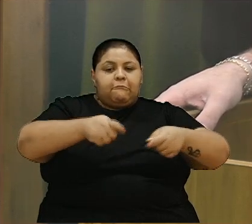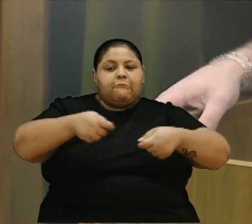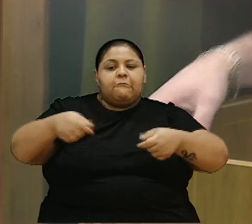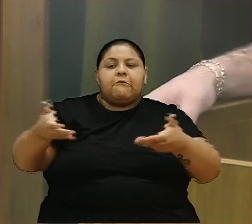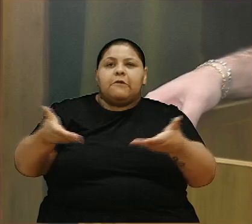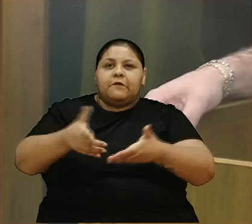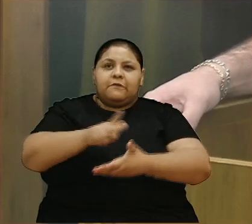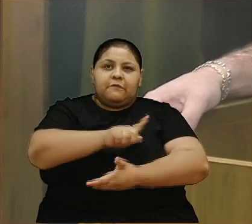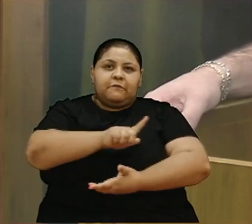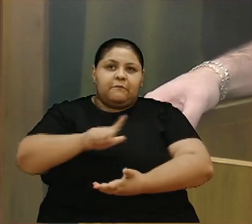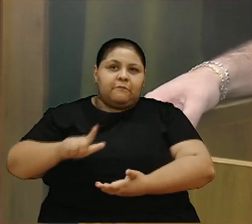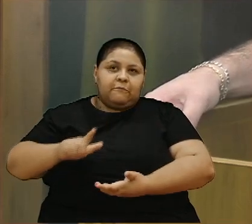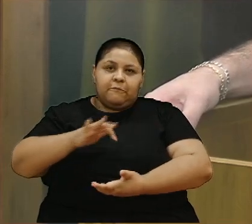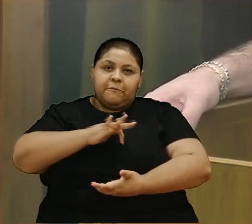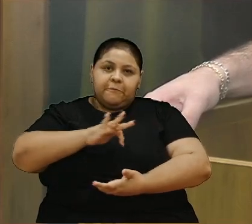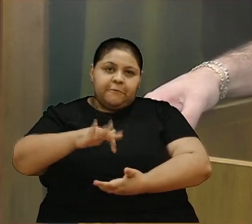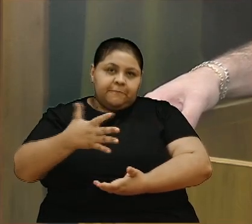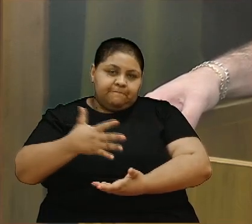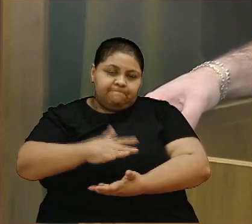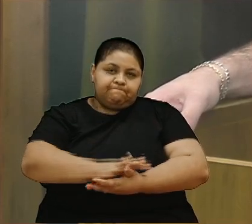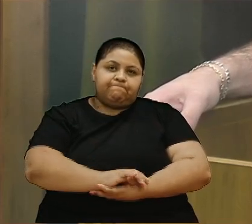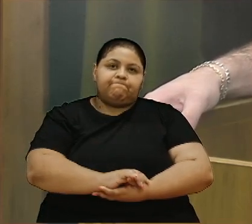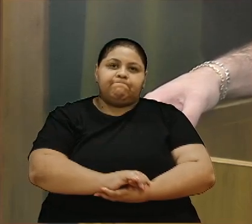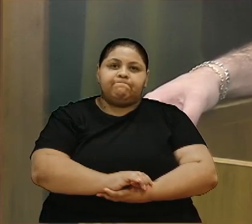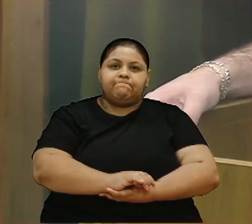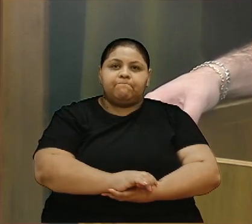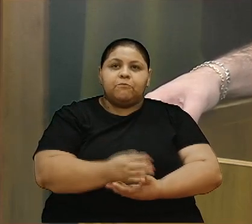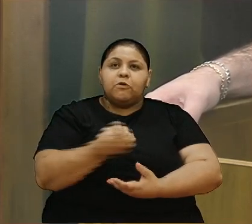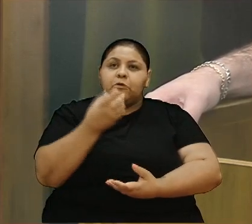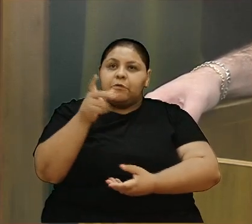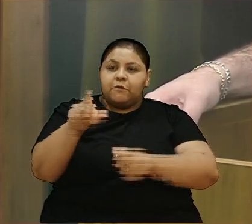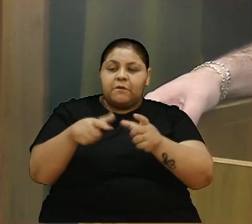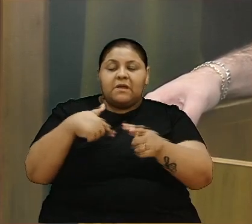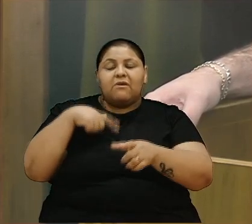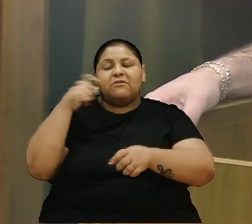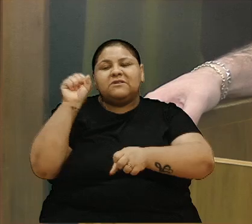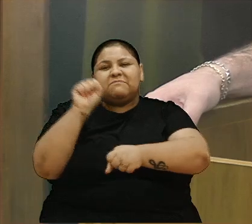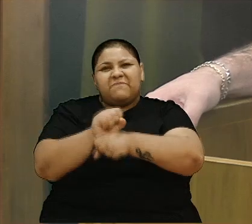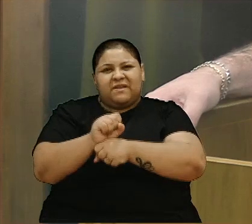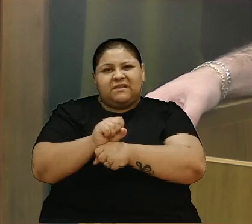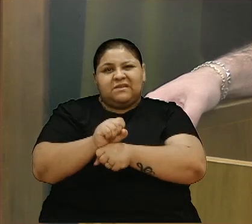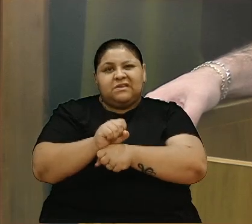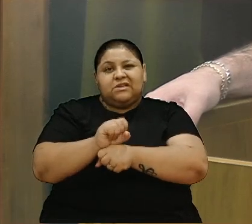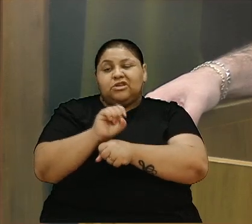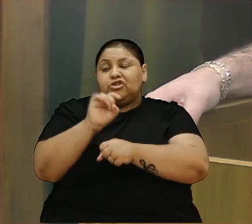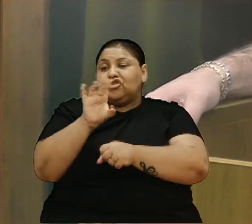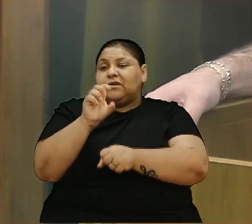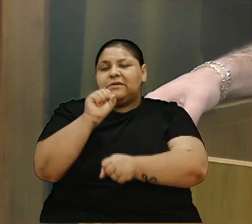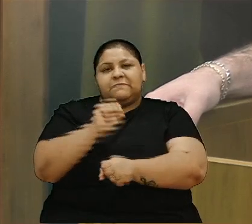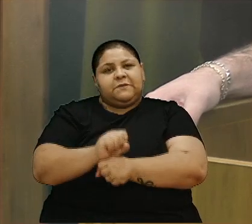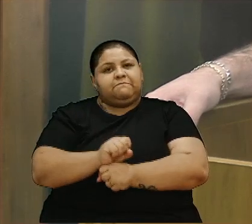no governo federal. Pelo bem do povo, eu simplesmente espero,